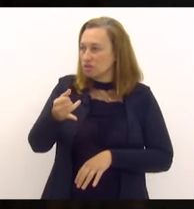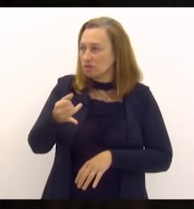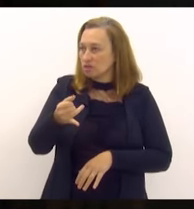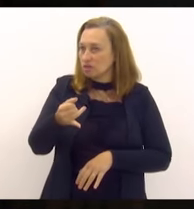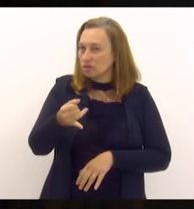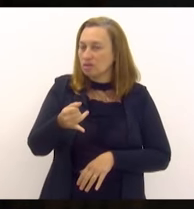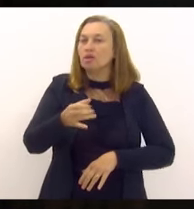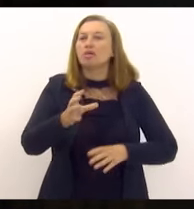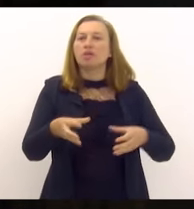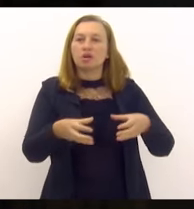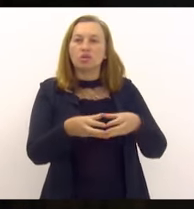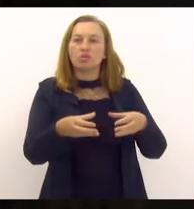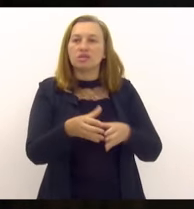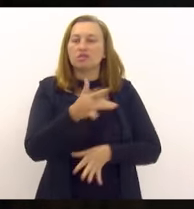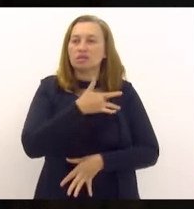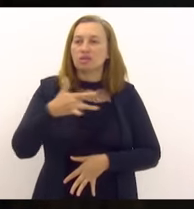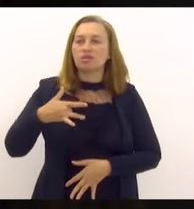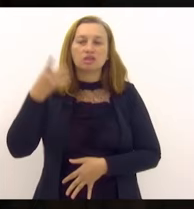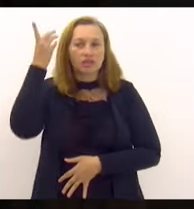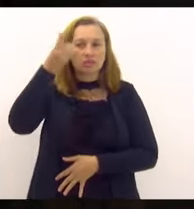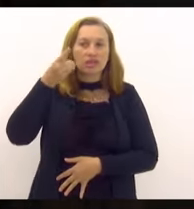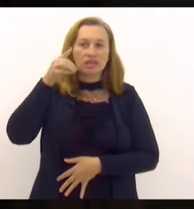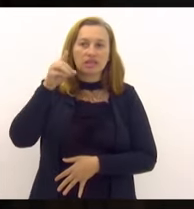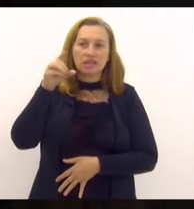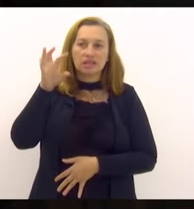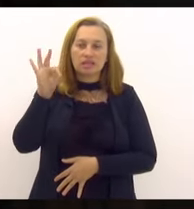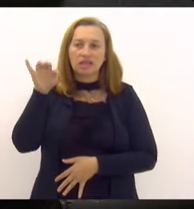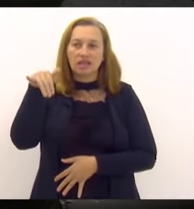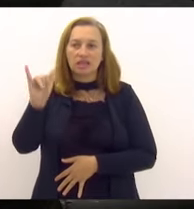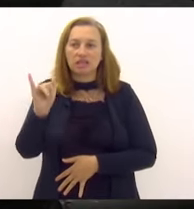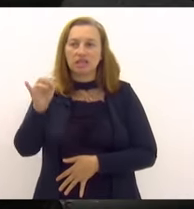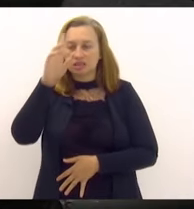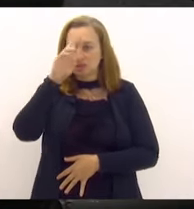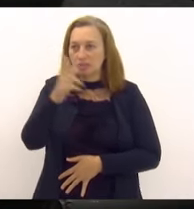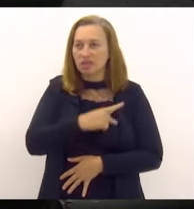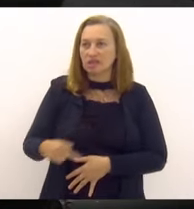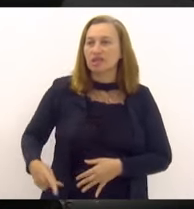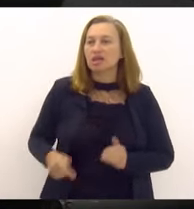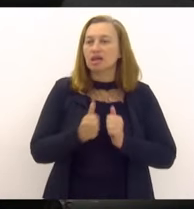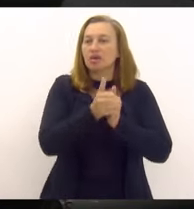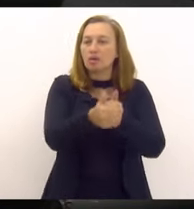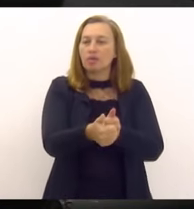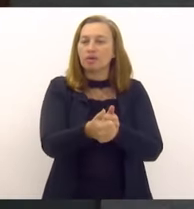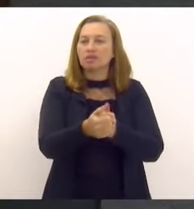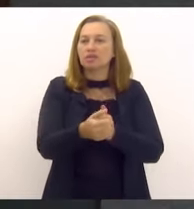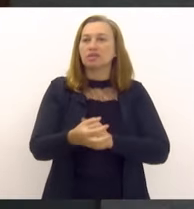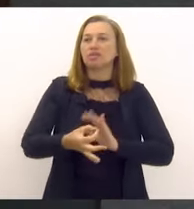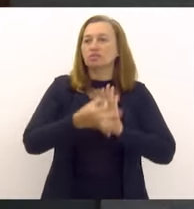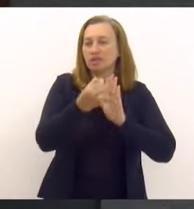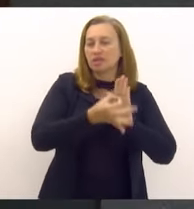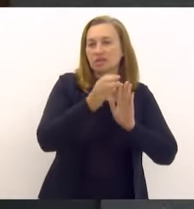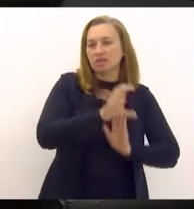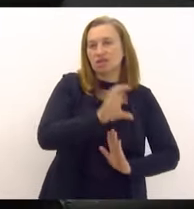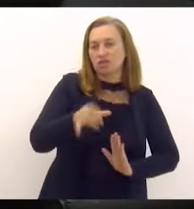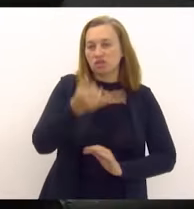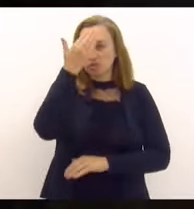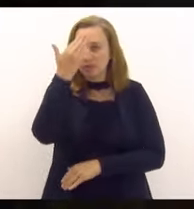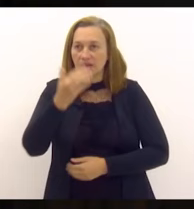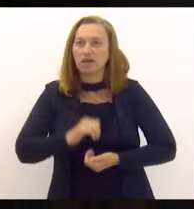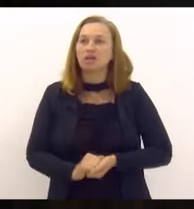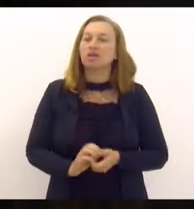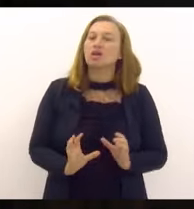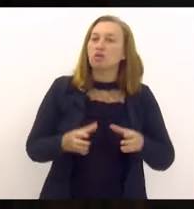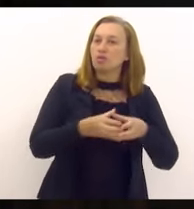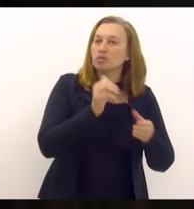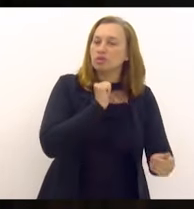Pela Comissão de Saúde, deputado Tande Vieira. Presidente, acompanhamos o parecer da CCJ. Muito obrigado. Pela Comissão de